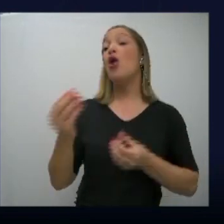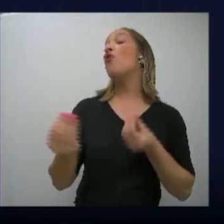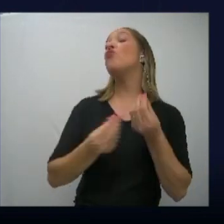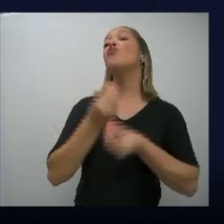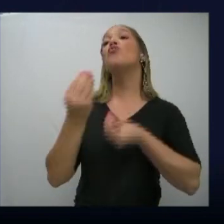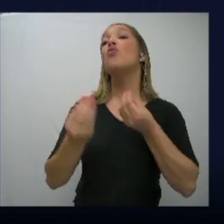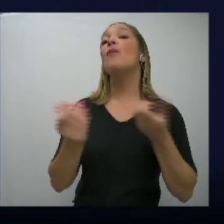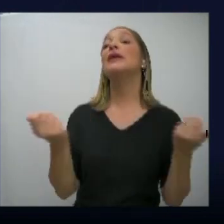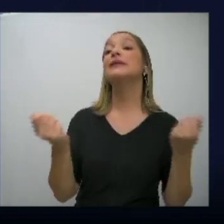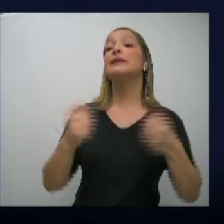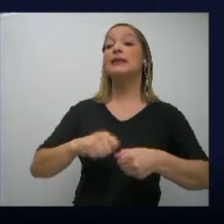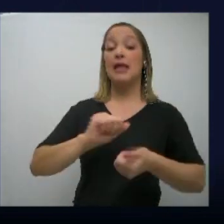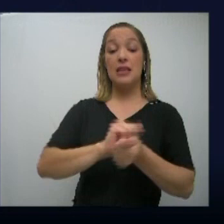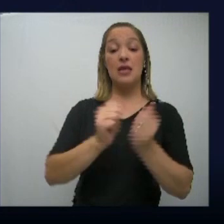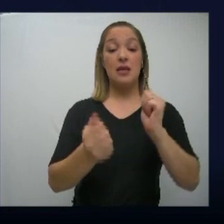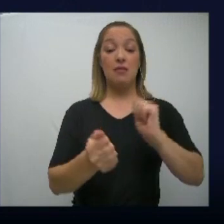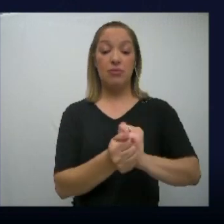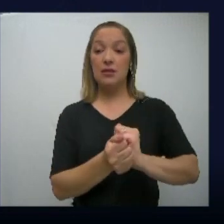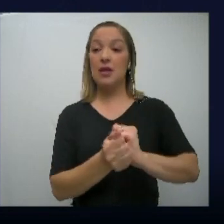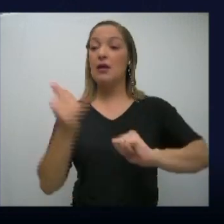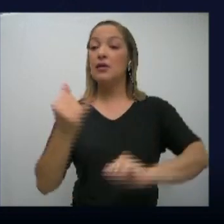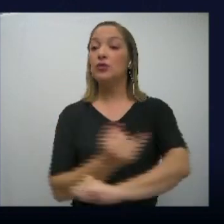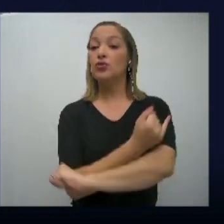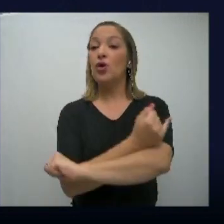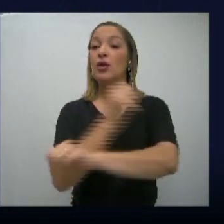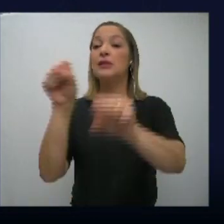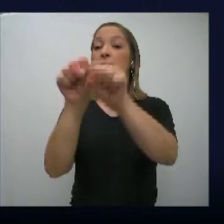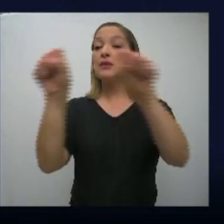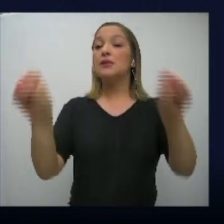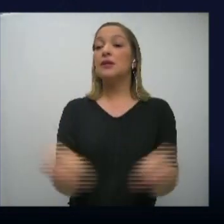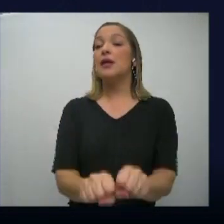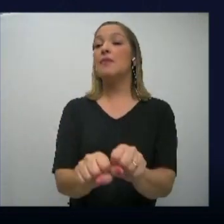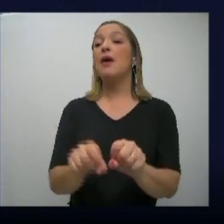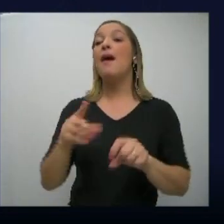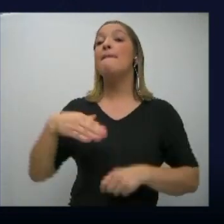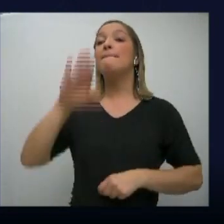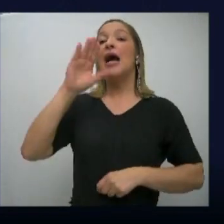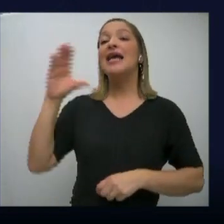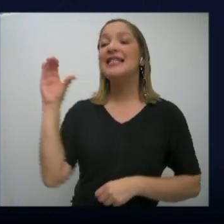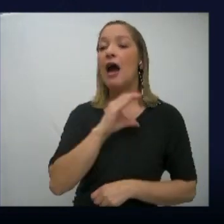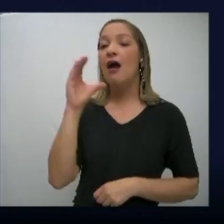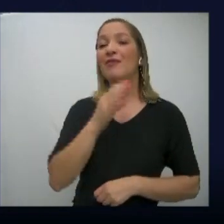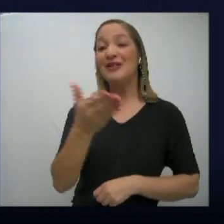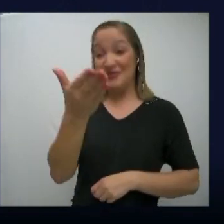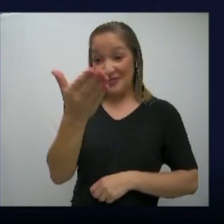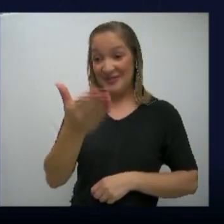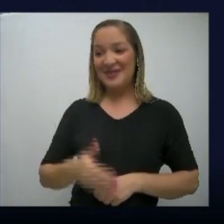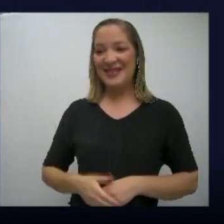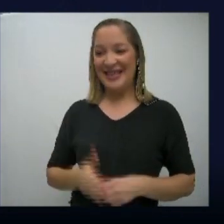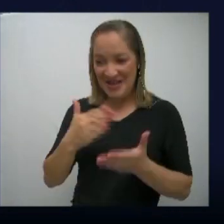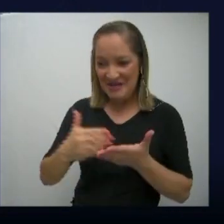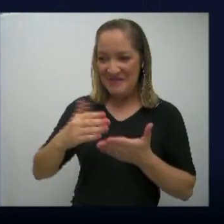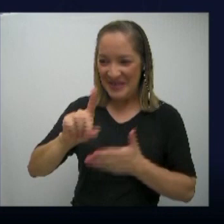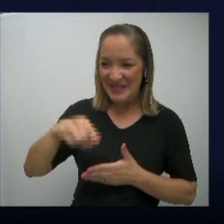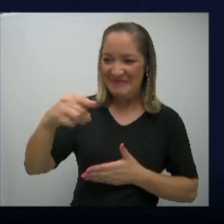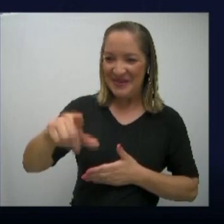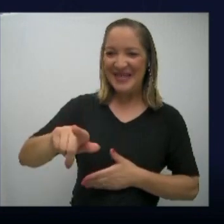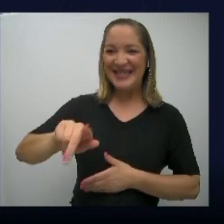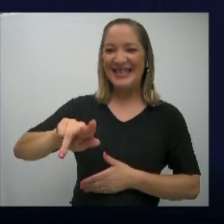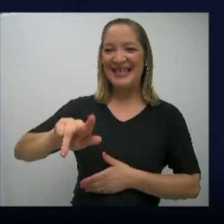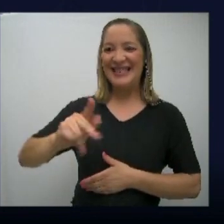essa necessidade de adaptação infraestrutura e sistemas em cada vez muito mais rápido com você colocou Fabrício começa com você e para o